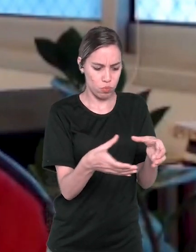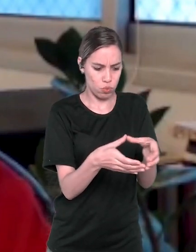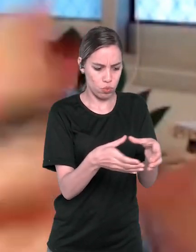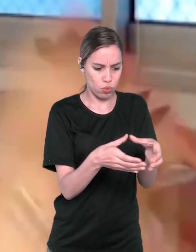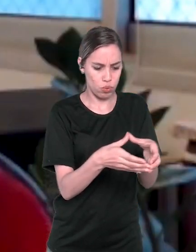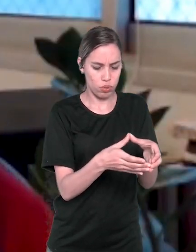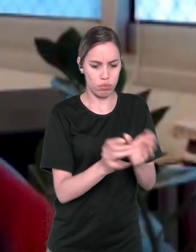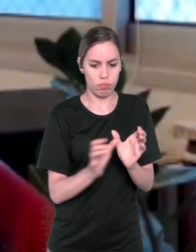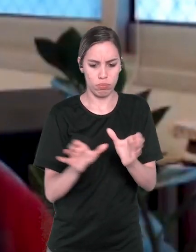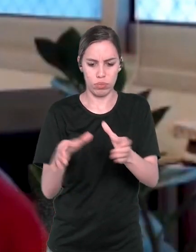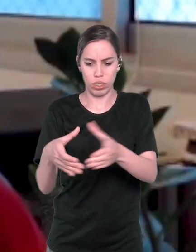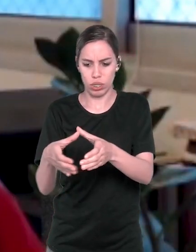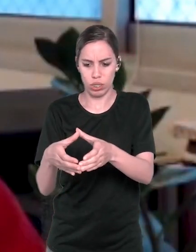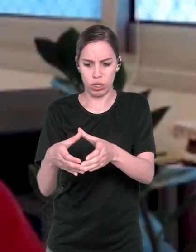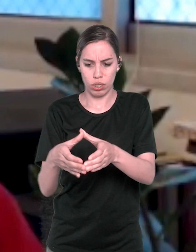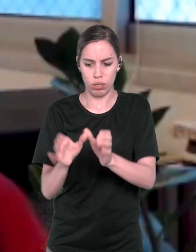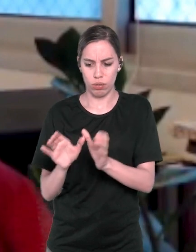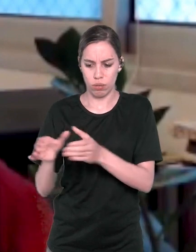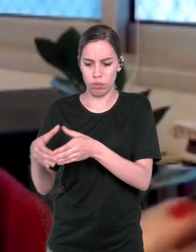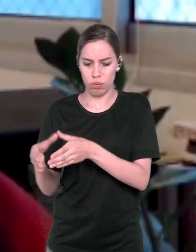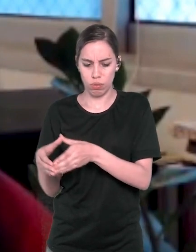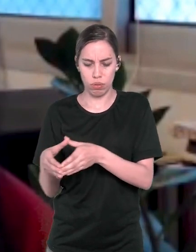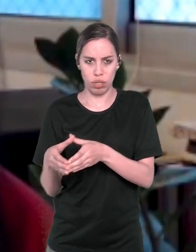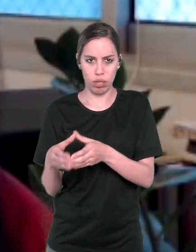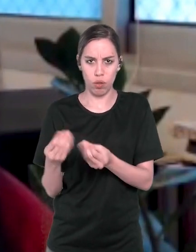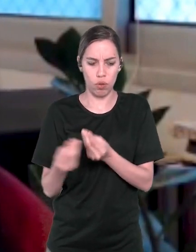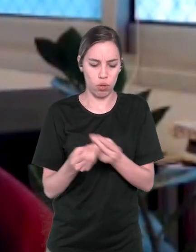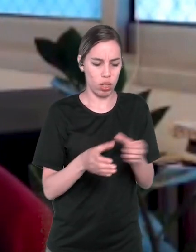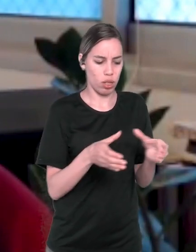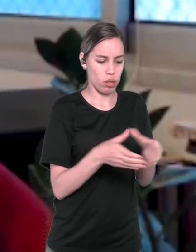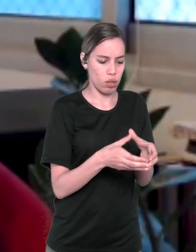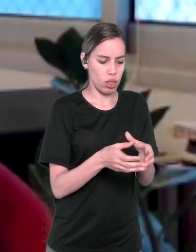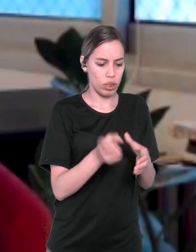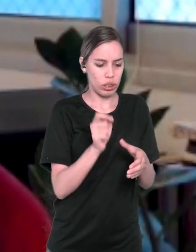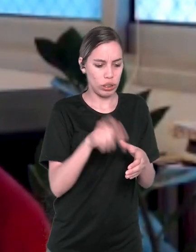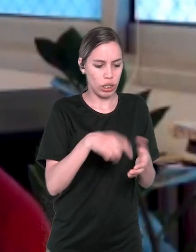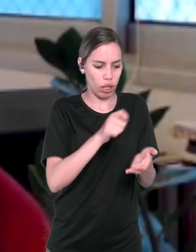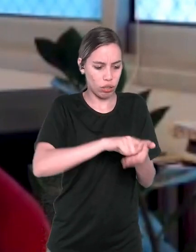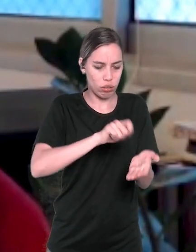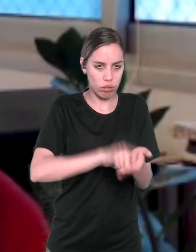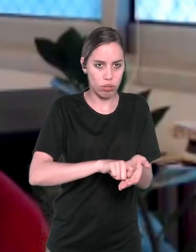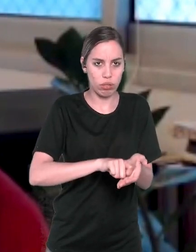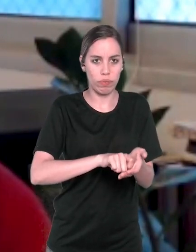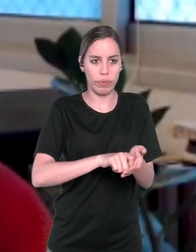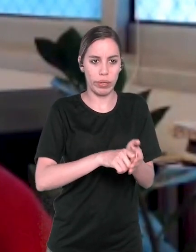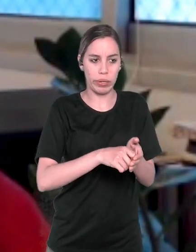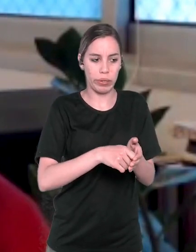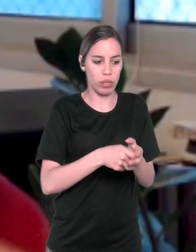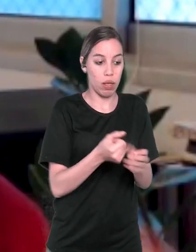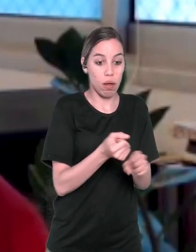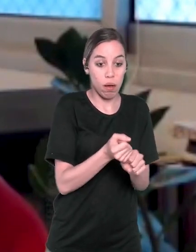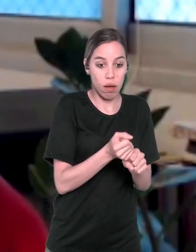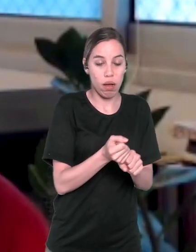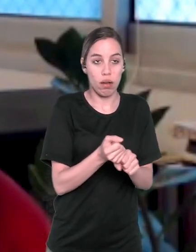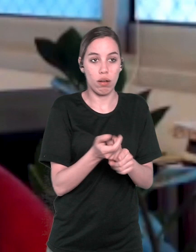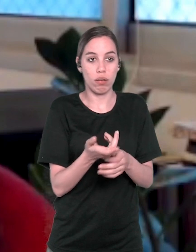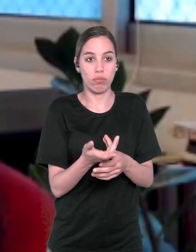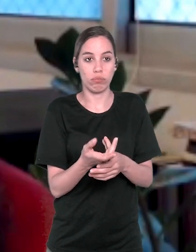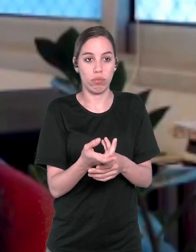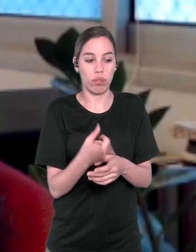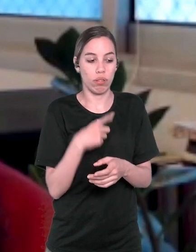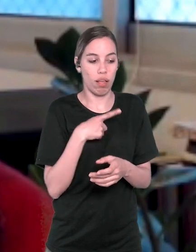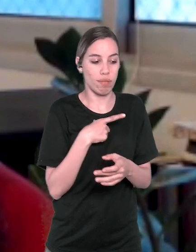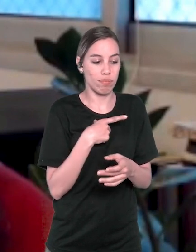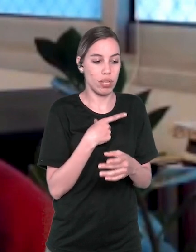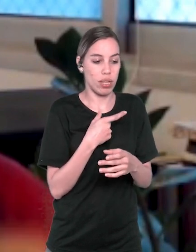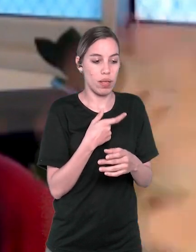determinado autor, de uma determinada época, sempre com também uma dimensão mais simbólica, mais alegórica,